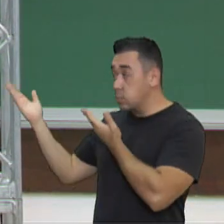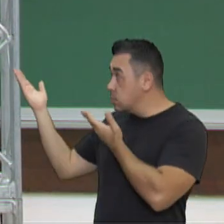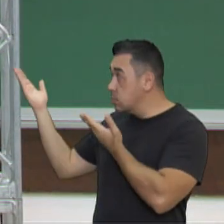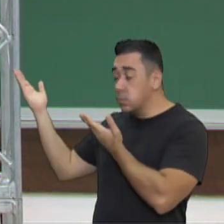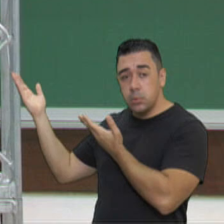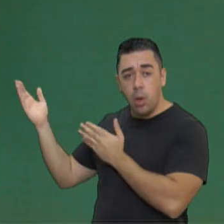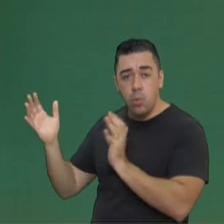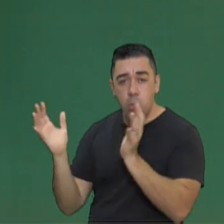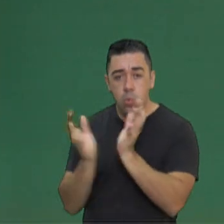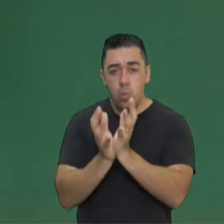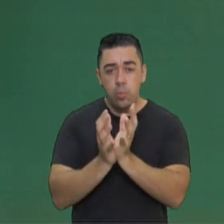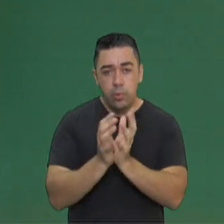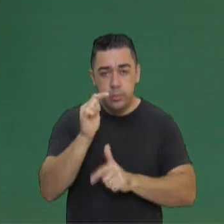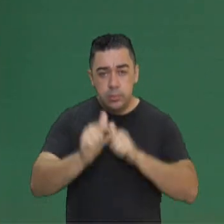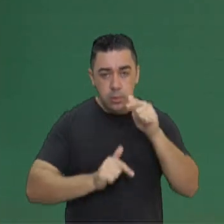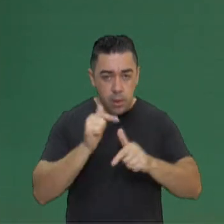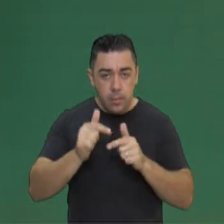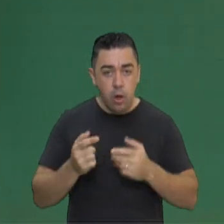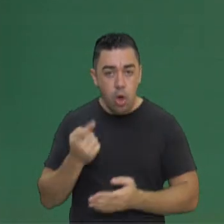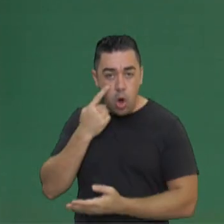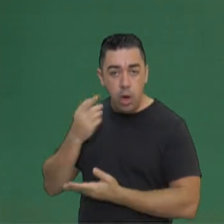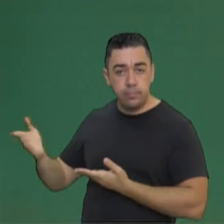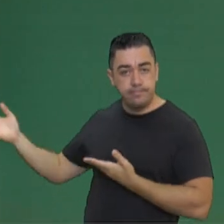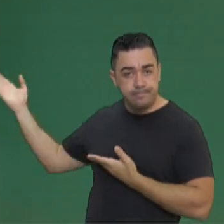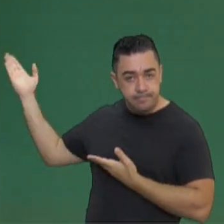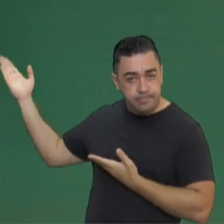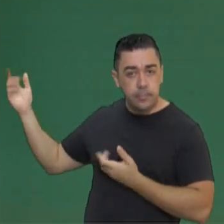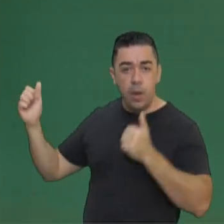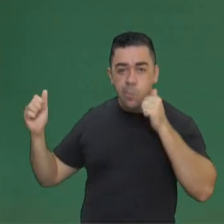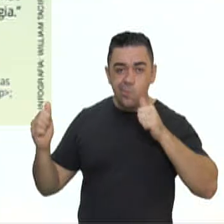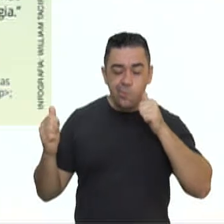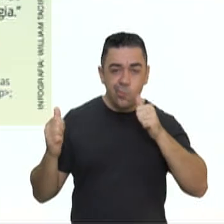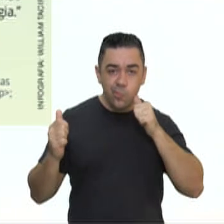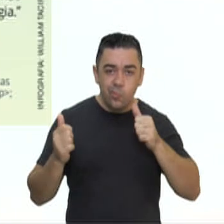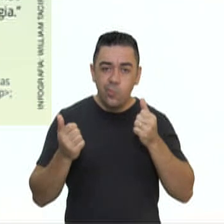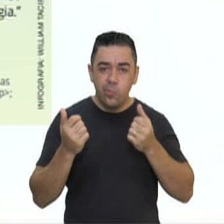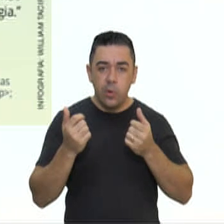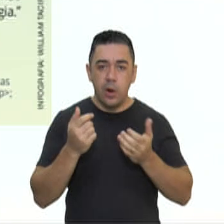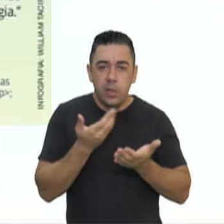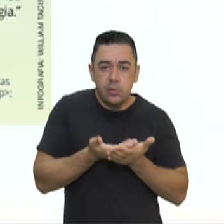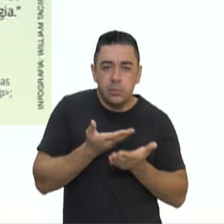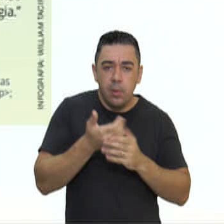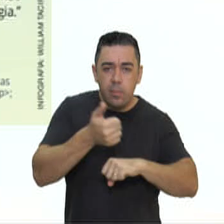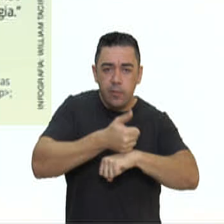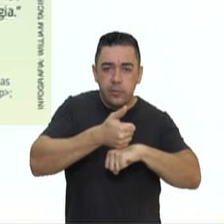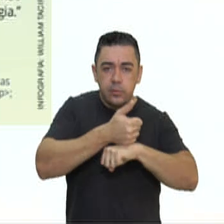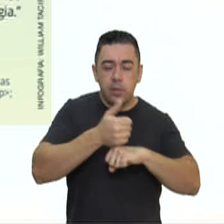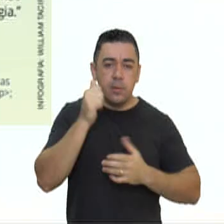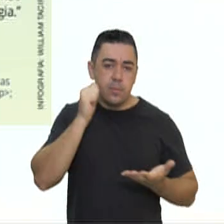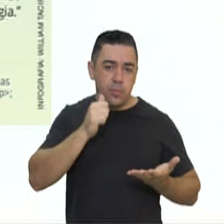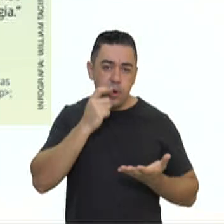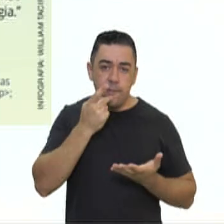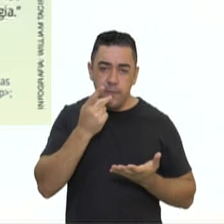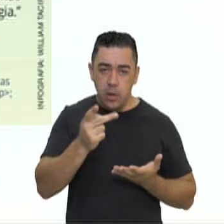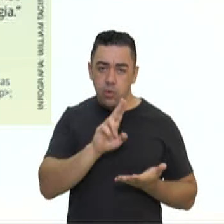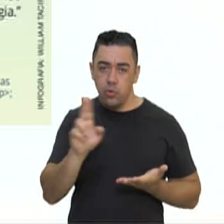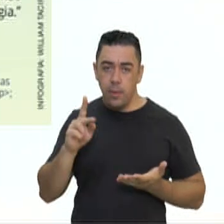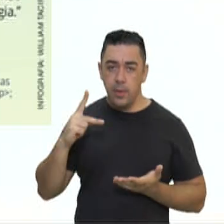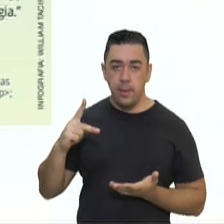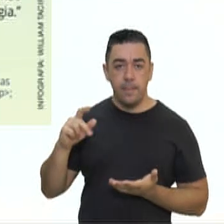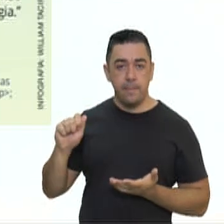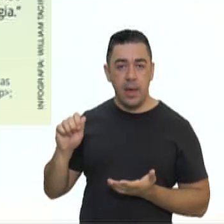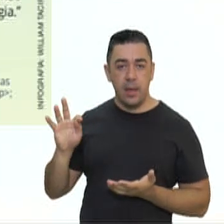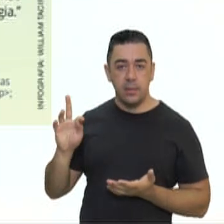aqui só para exemplificar a fala de uma meteorologista, tá? Então, uma meteorologista chamada